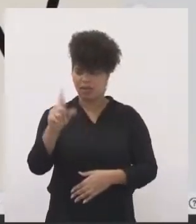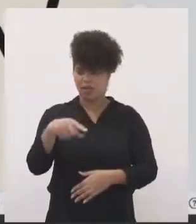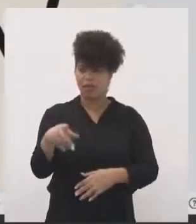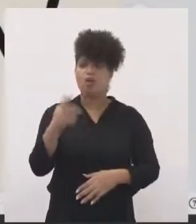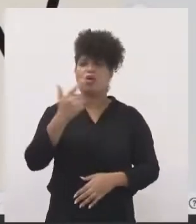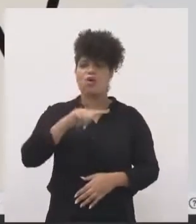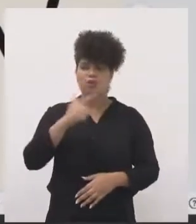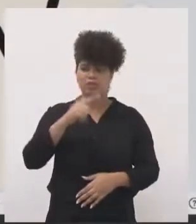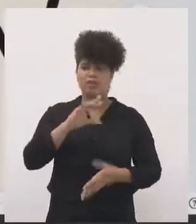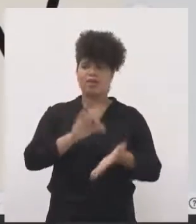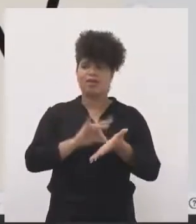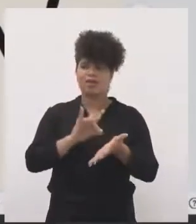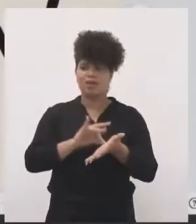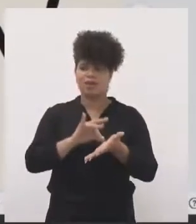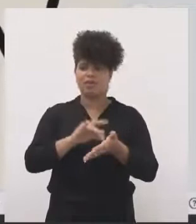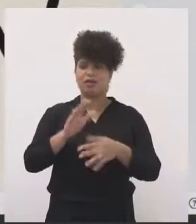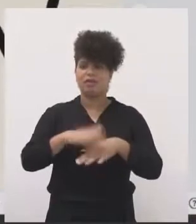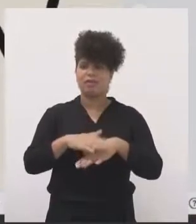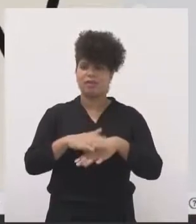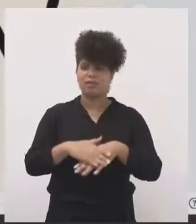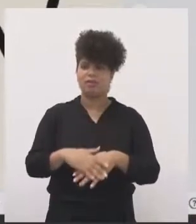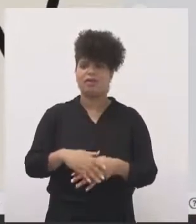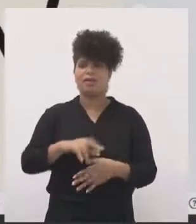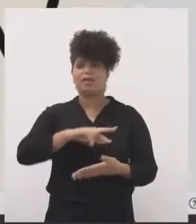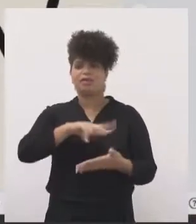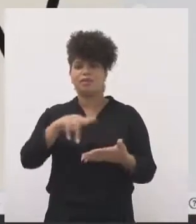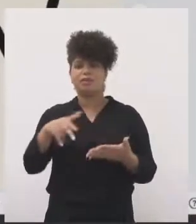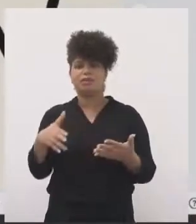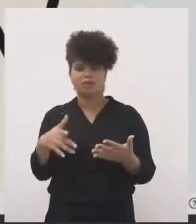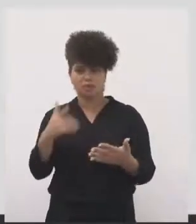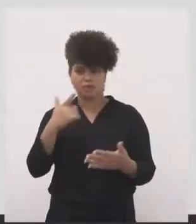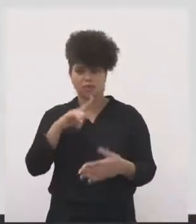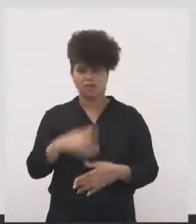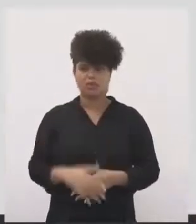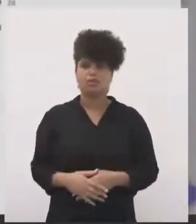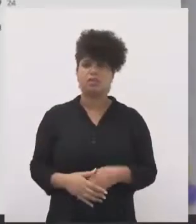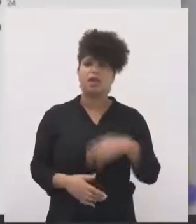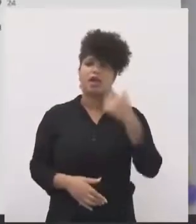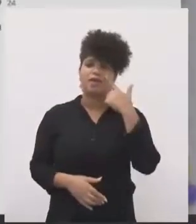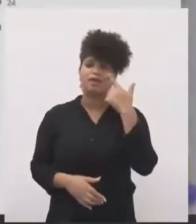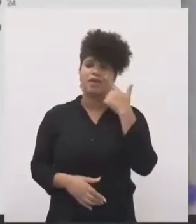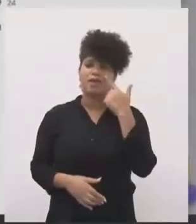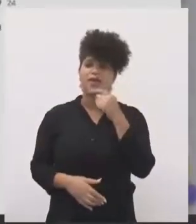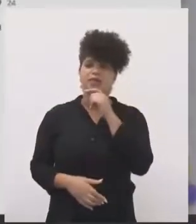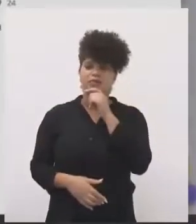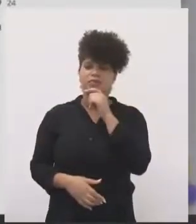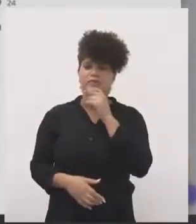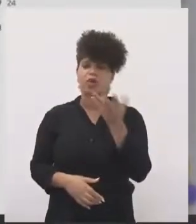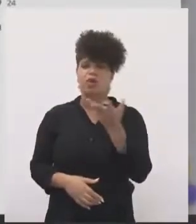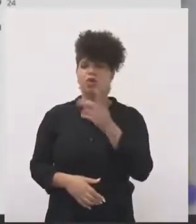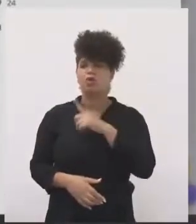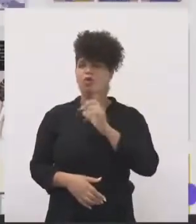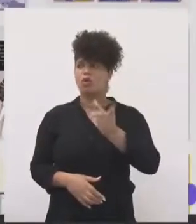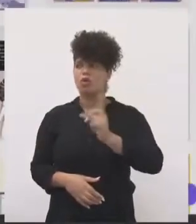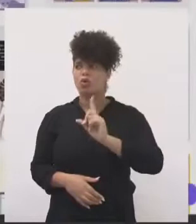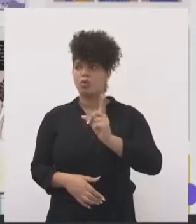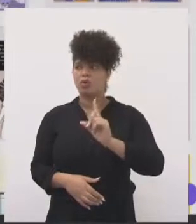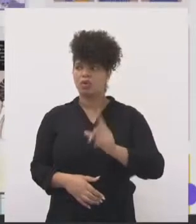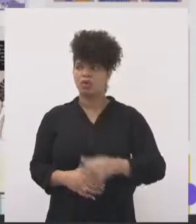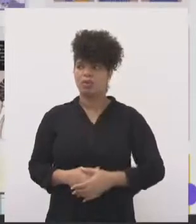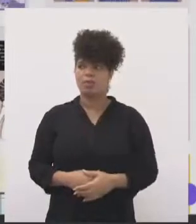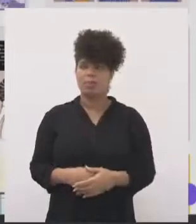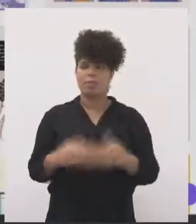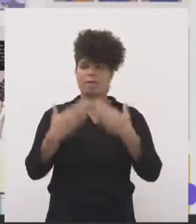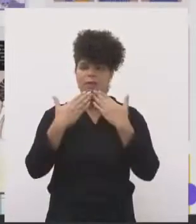Consegue. Nossa, dá para fazer muita coisa no Canva. Deixa eu ver se eu tenho nessa conta para mostrar para vocês. A gente